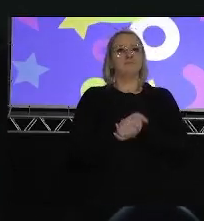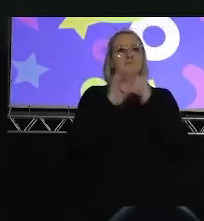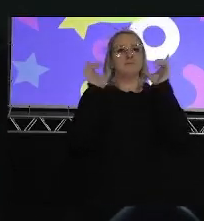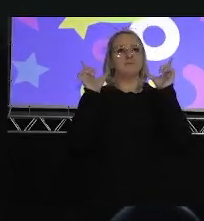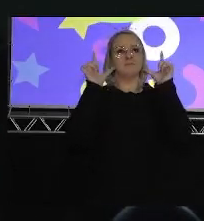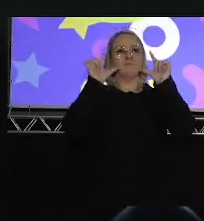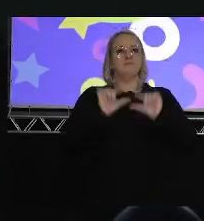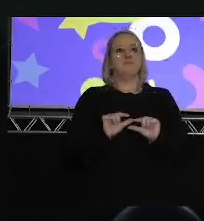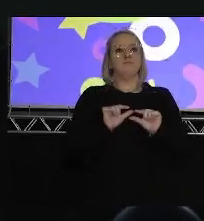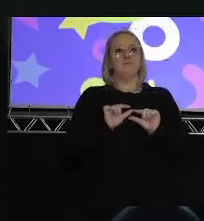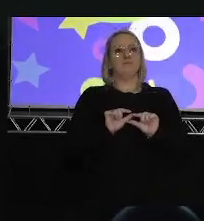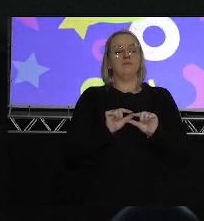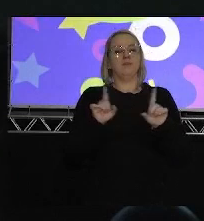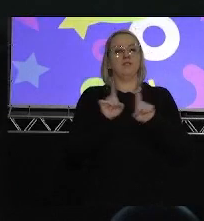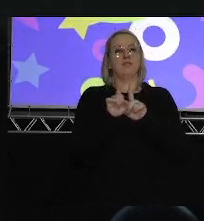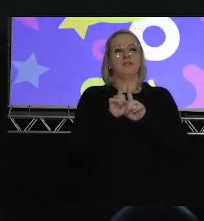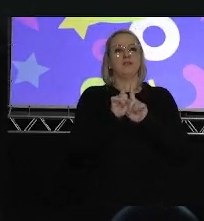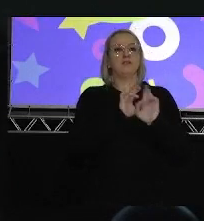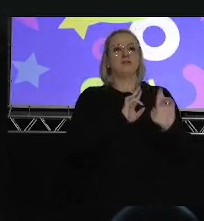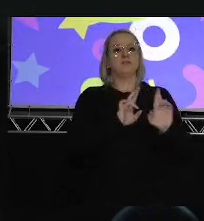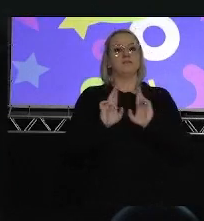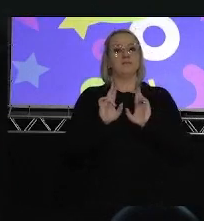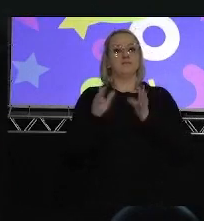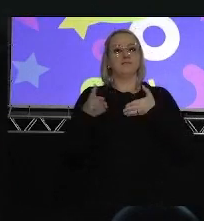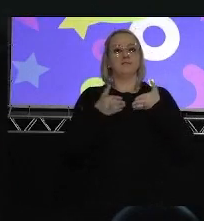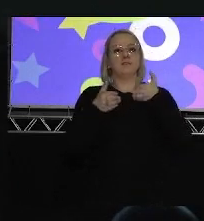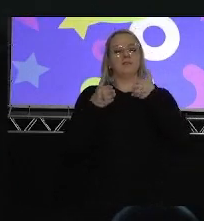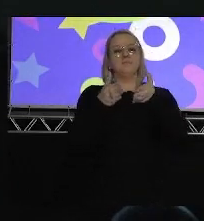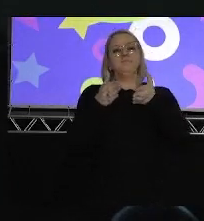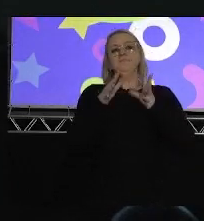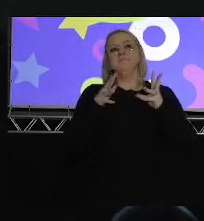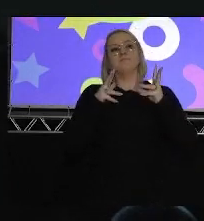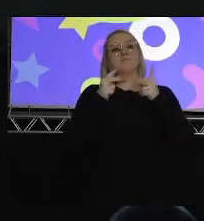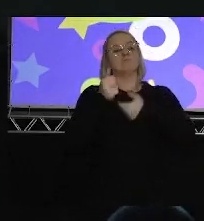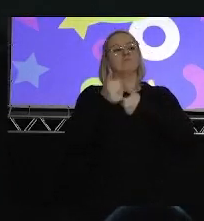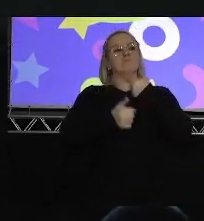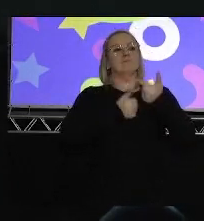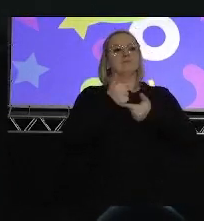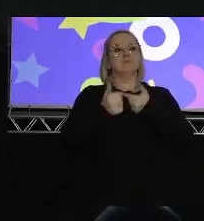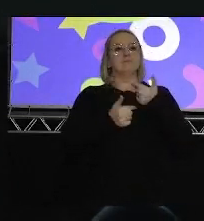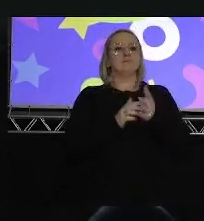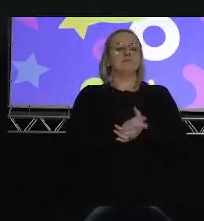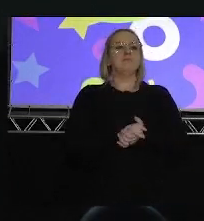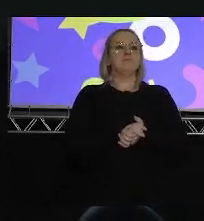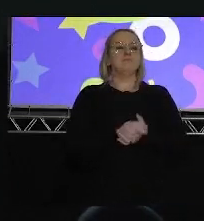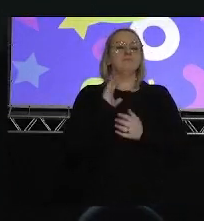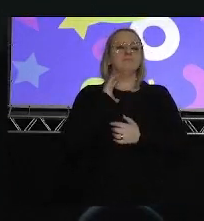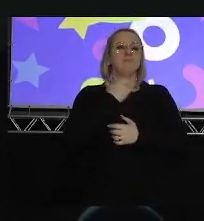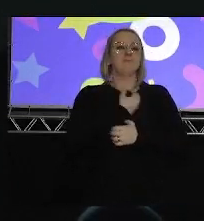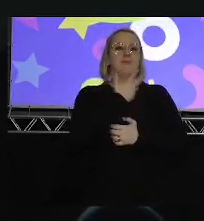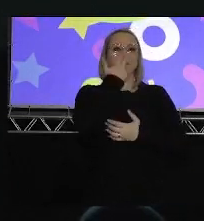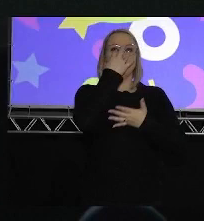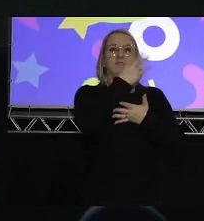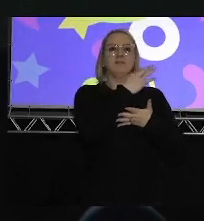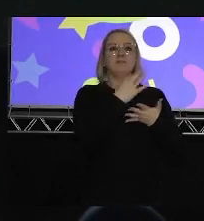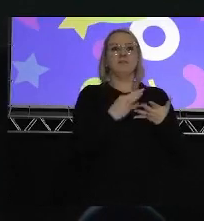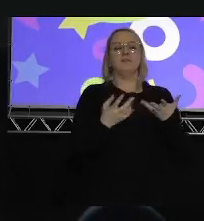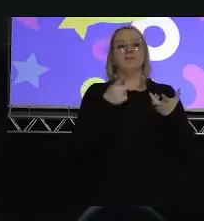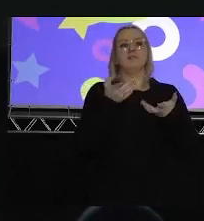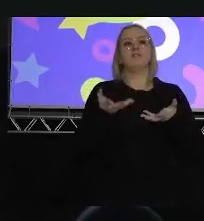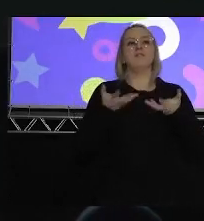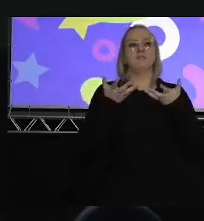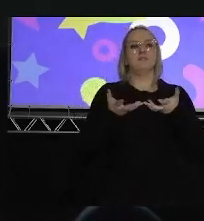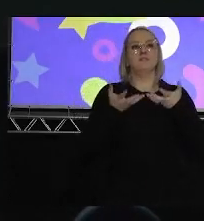reduziu e alinhou expectativas, né, dentro de todo o trabalho da IT. E a gente categorizou essas